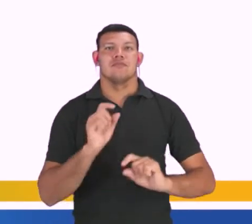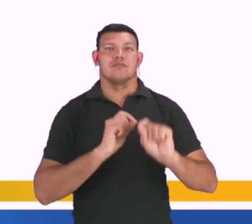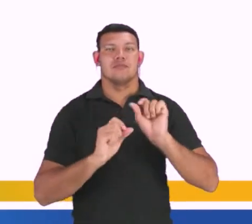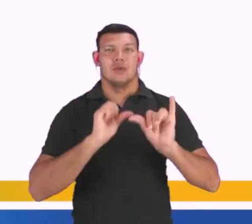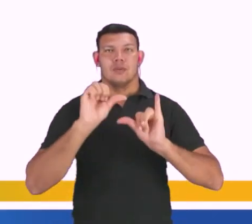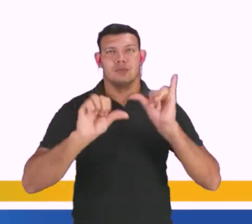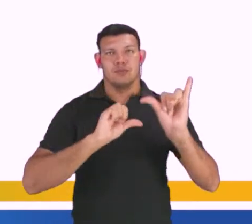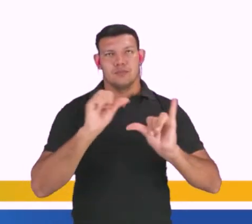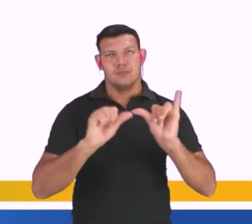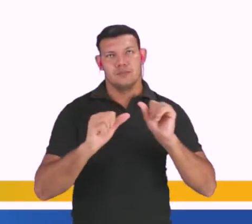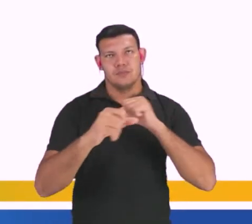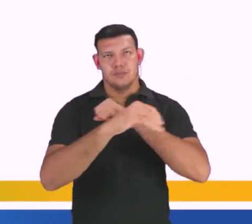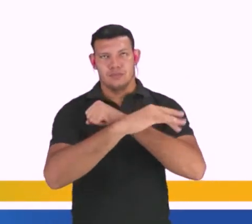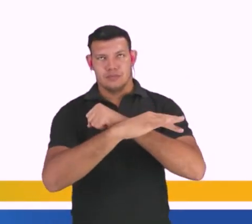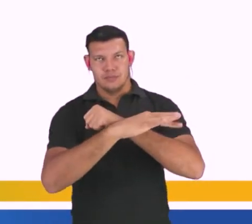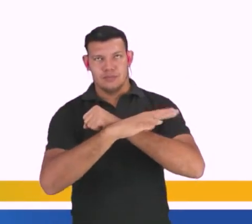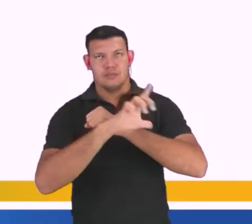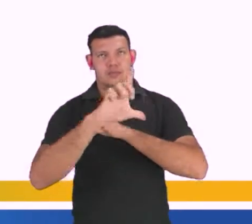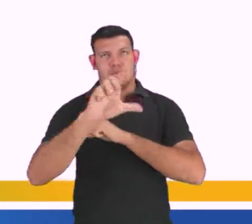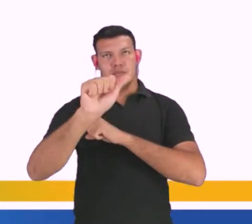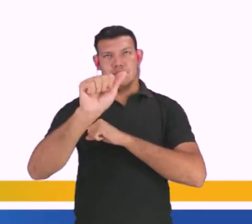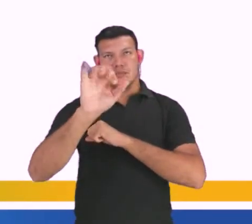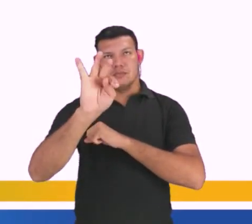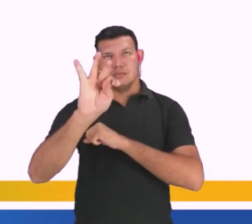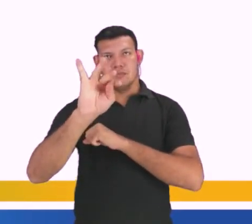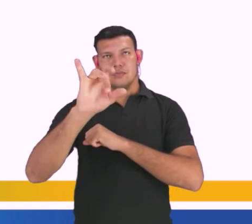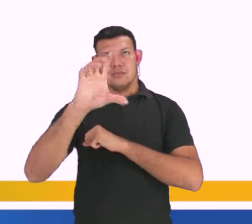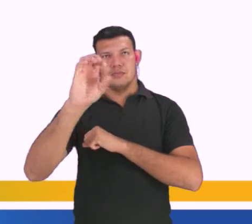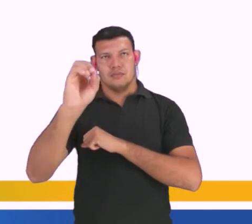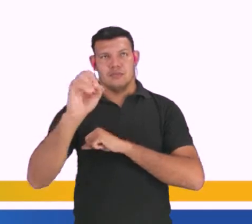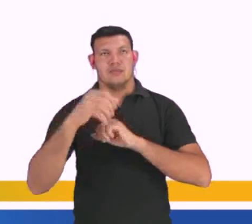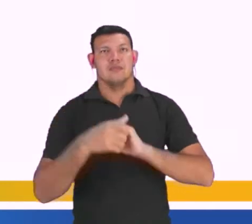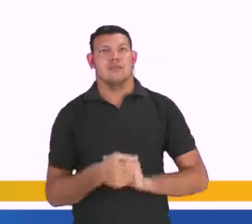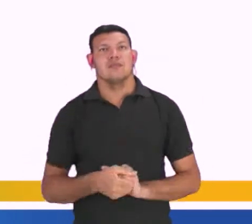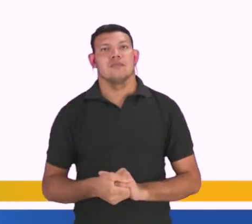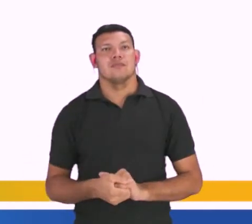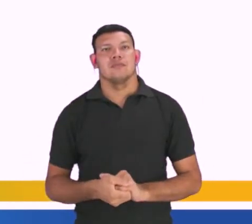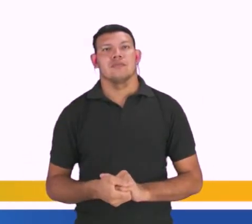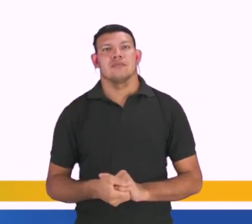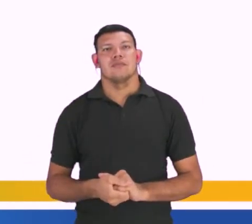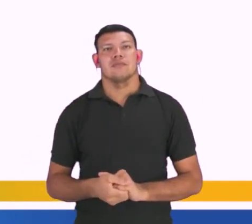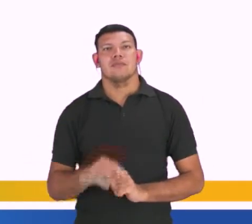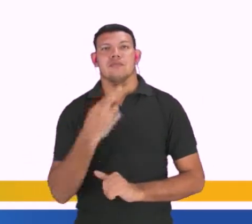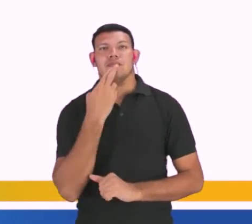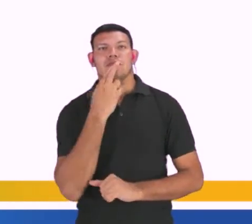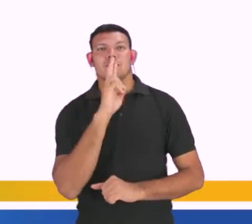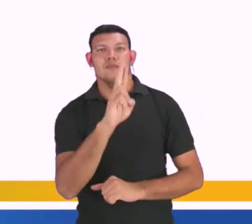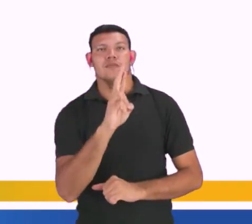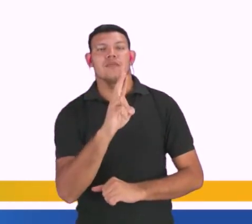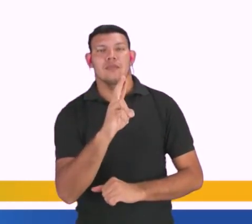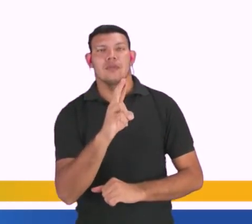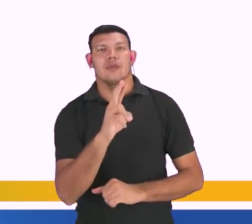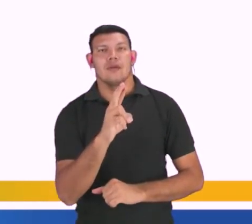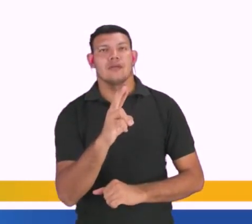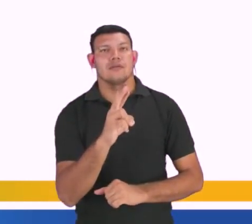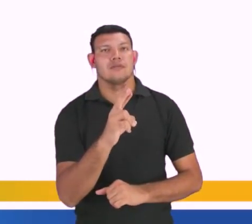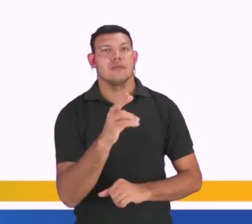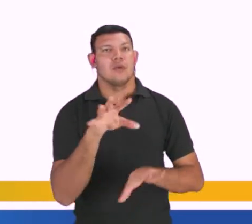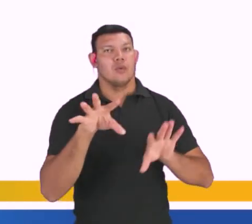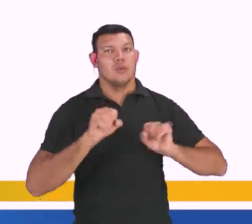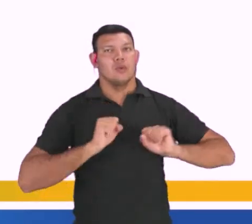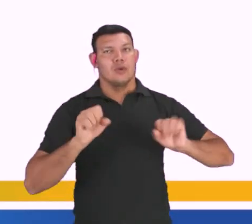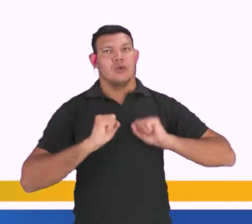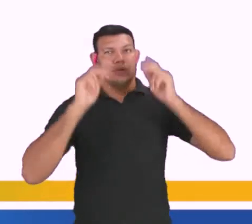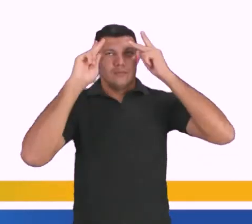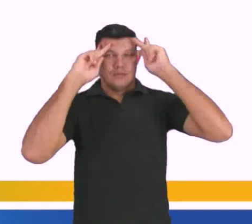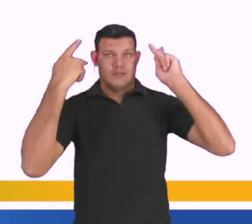é o ácido lático. Qual produto destinado ao consumo humano tem a sua produção